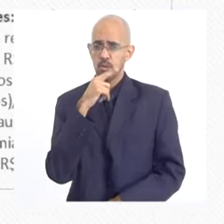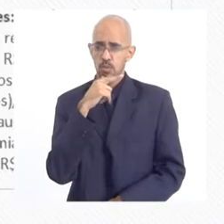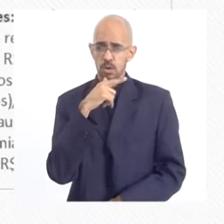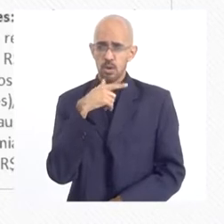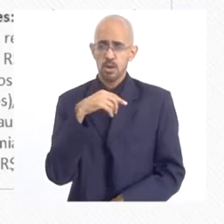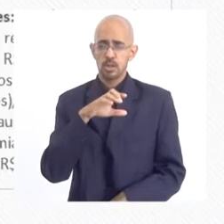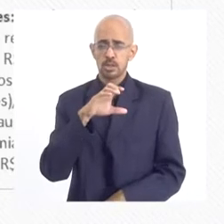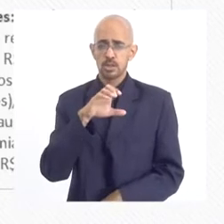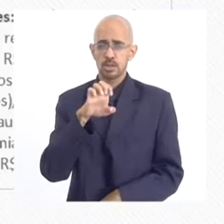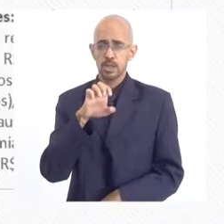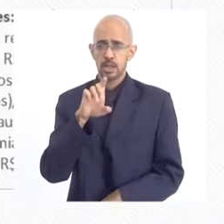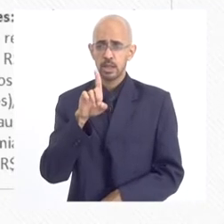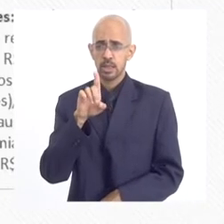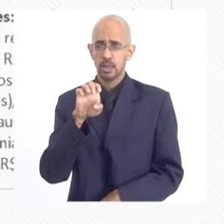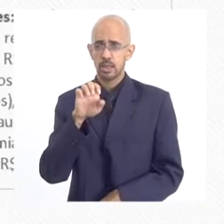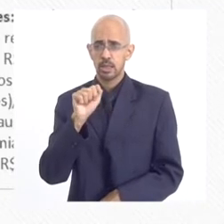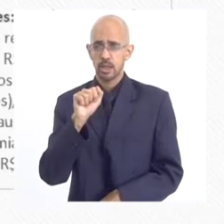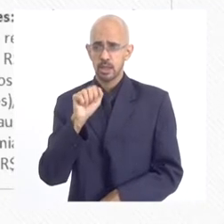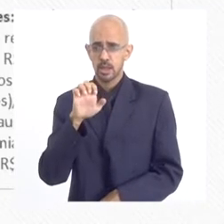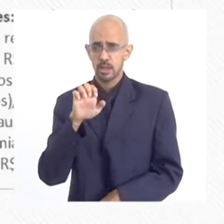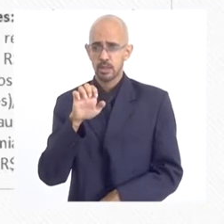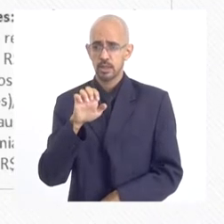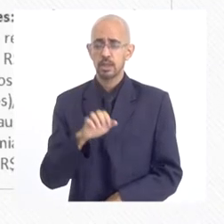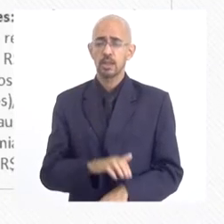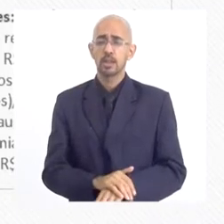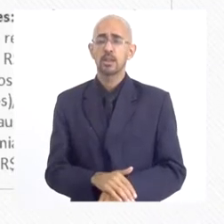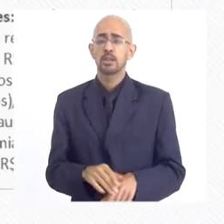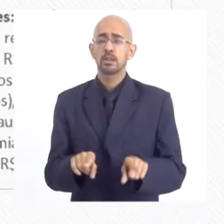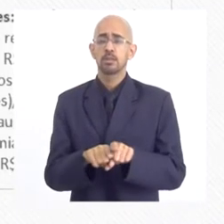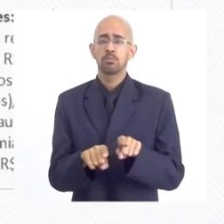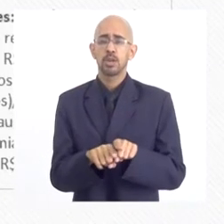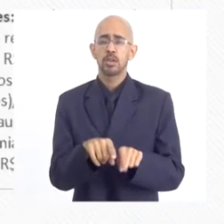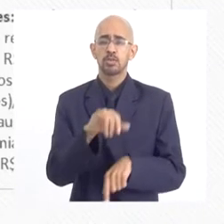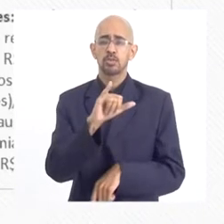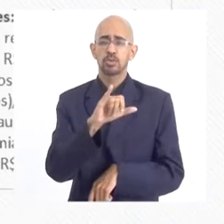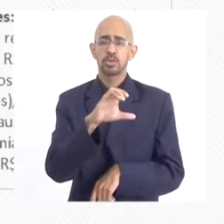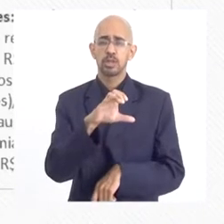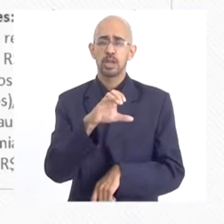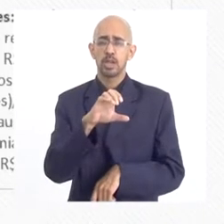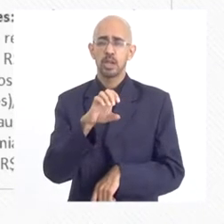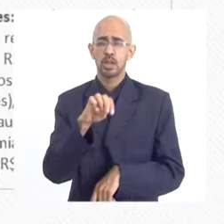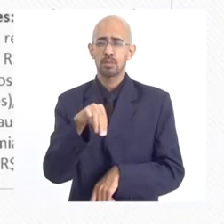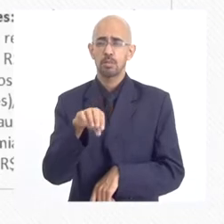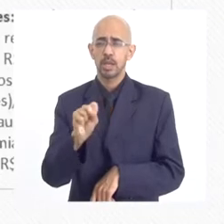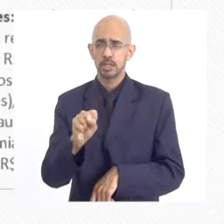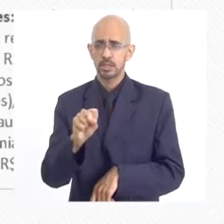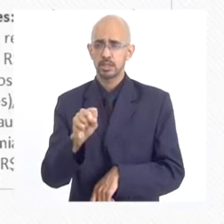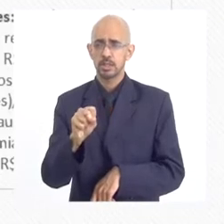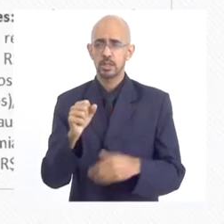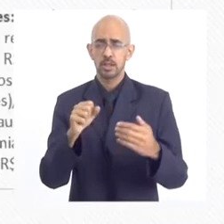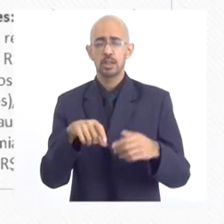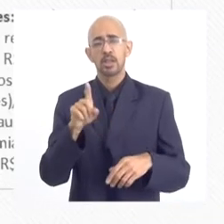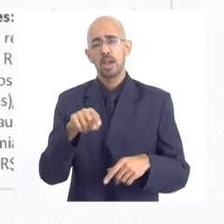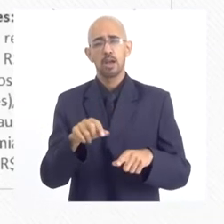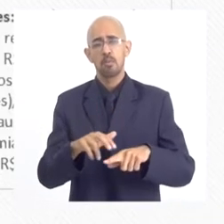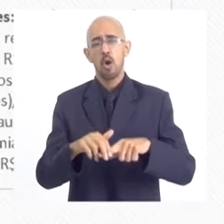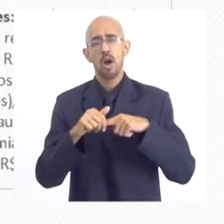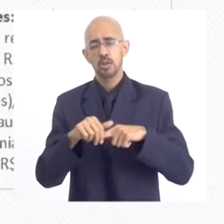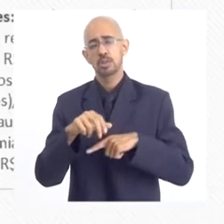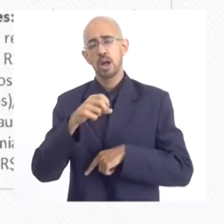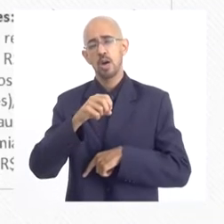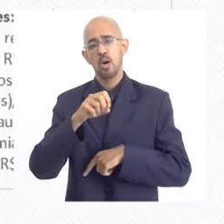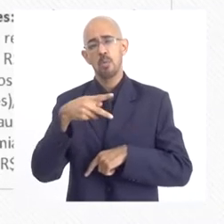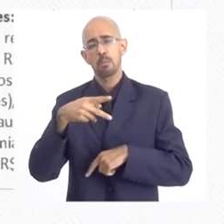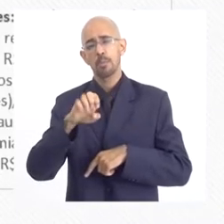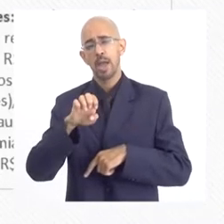No CMS ainda, fazendo uma referência ao ICMS, ao PEP, né, o REFIS, mas